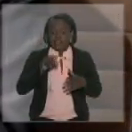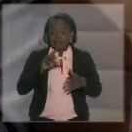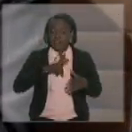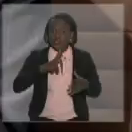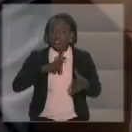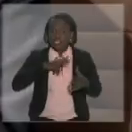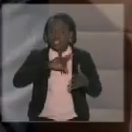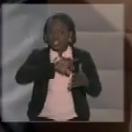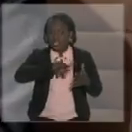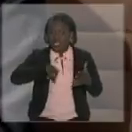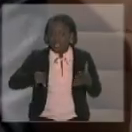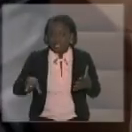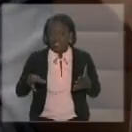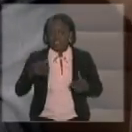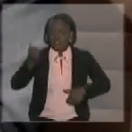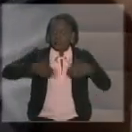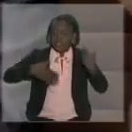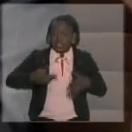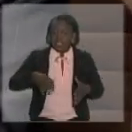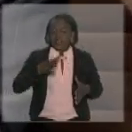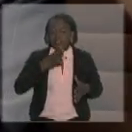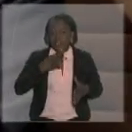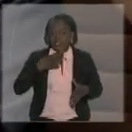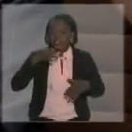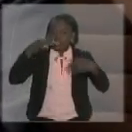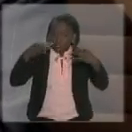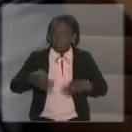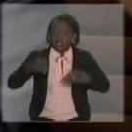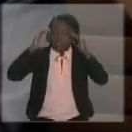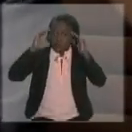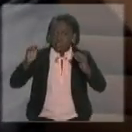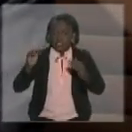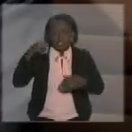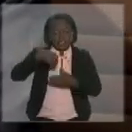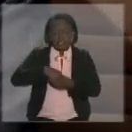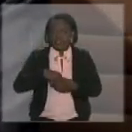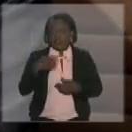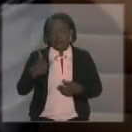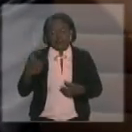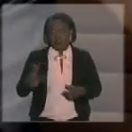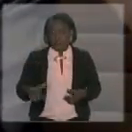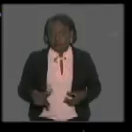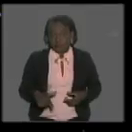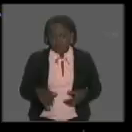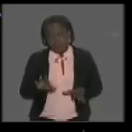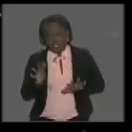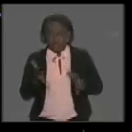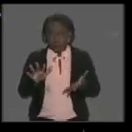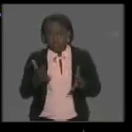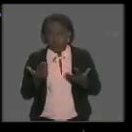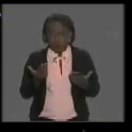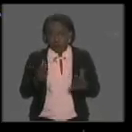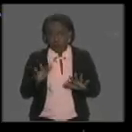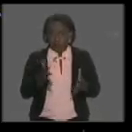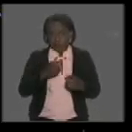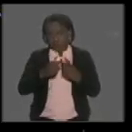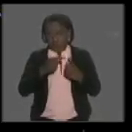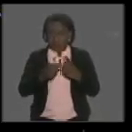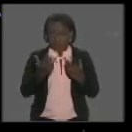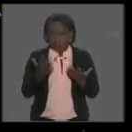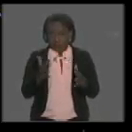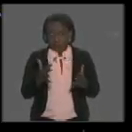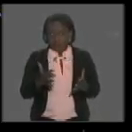especificidades discutidas, reconhecidas dentro desse movimento feminista. É mais ou menos por aí. Quando se fala